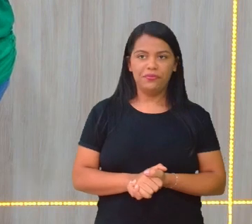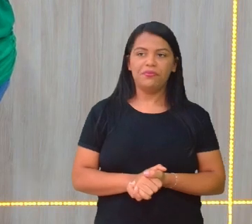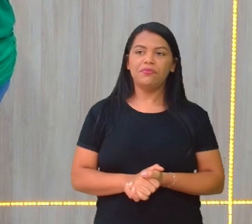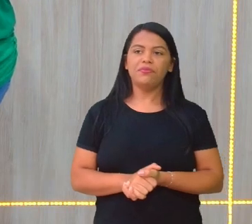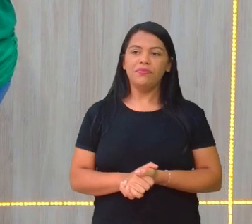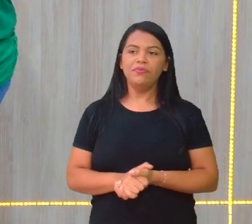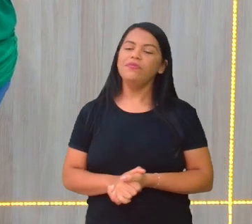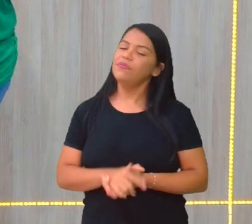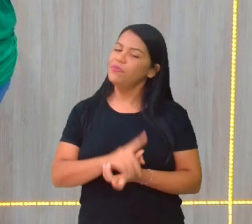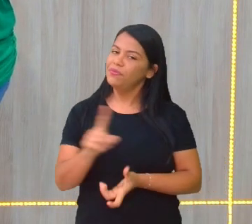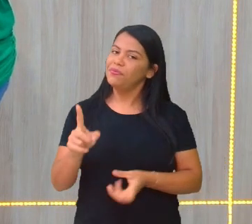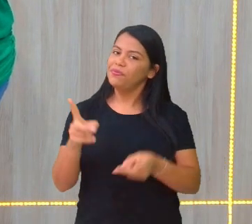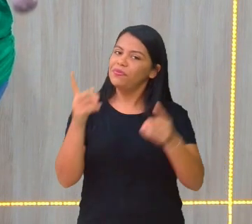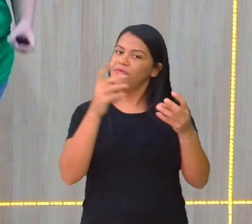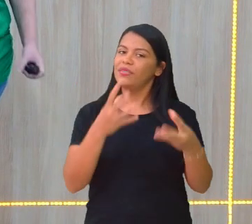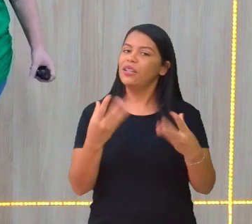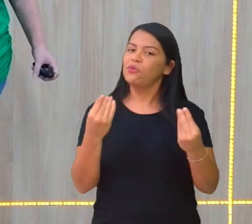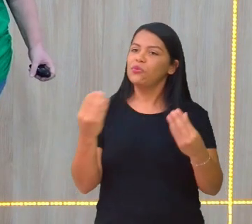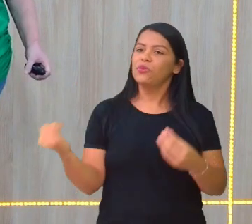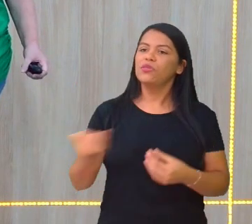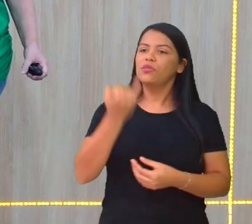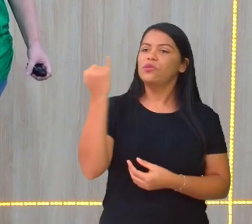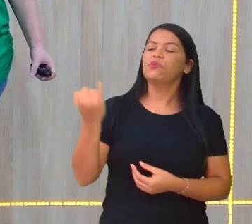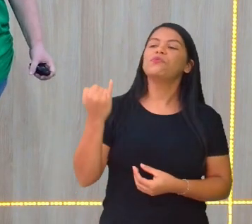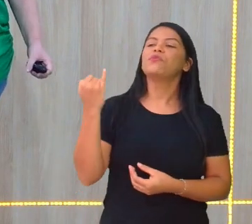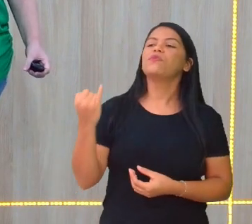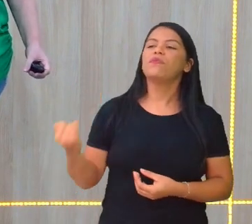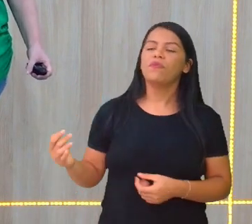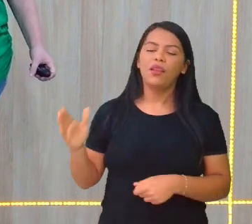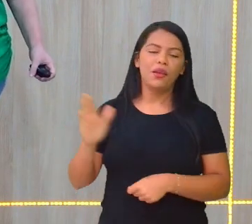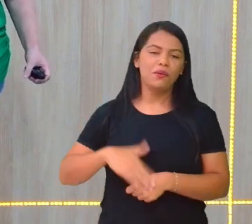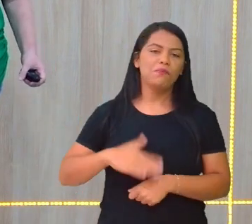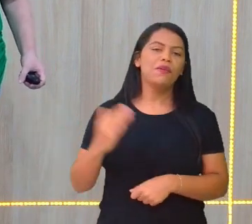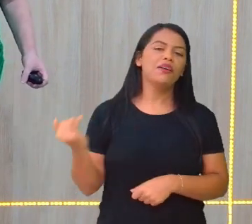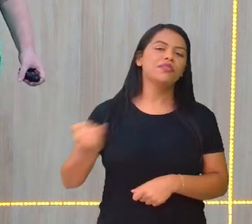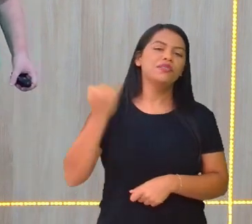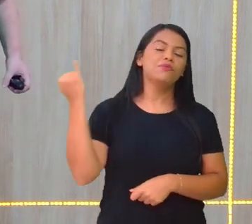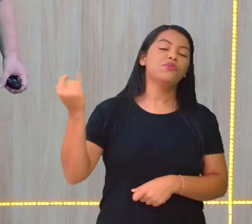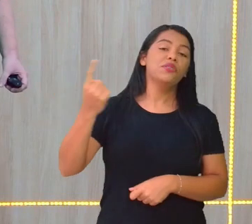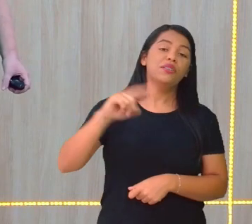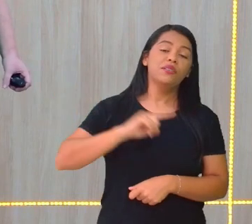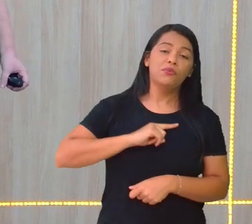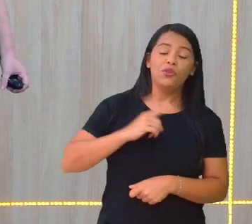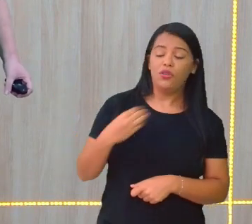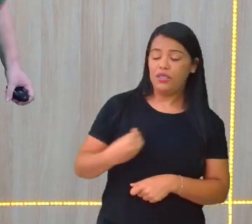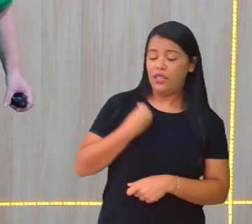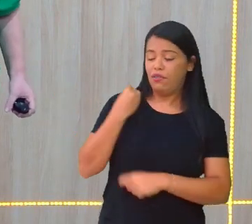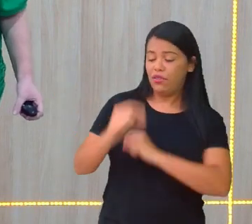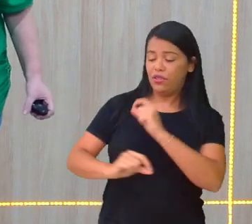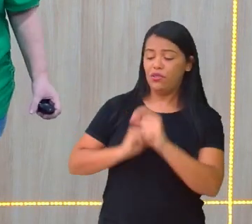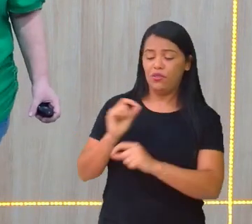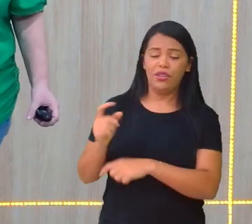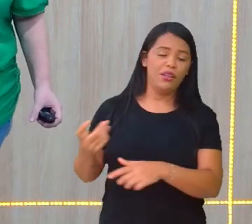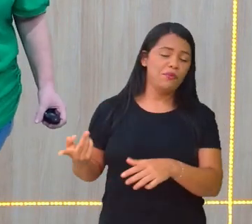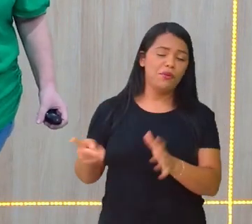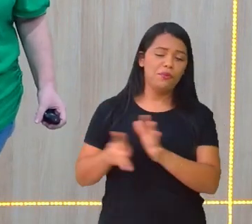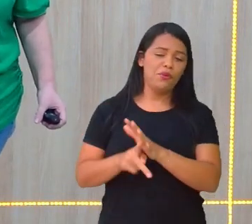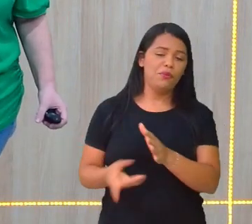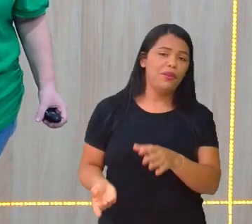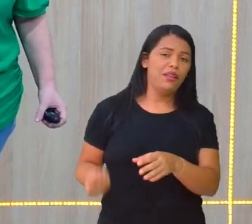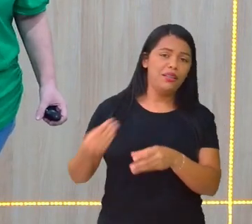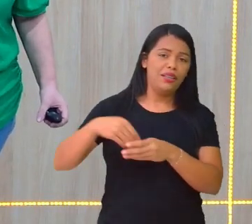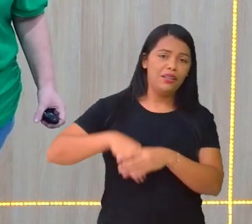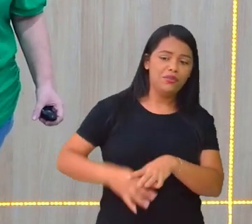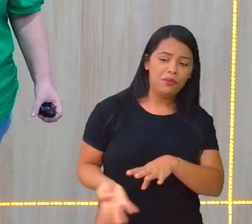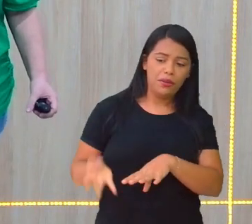Gente, isso é muito importante. É importante até, é mais importante para a vida do que para a própria matemática,